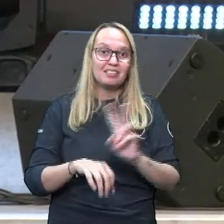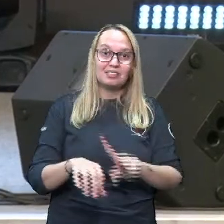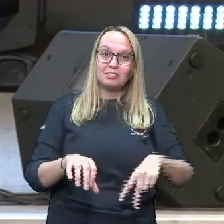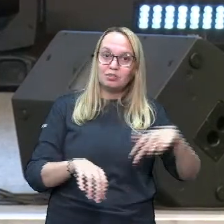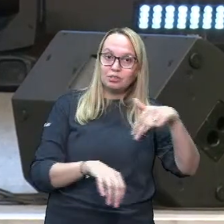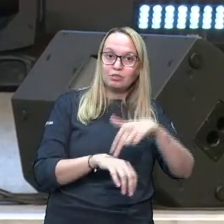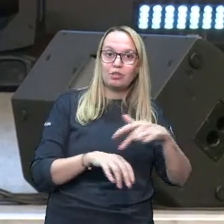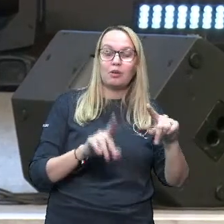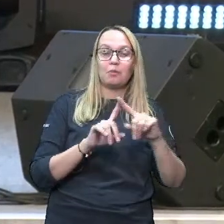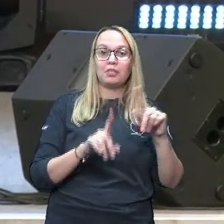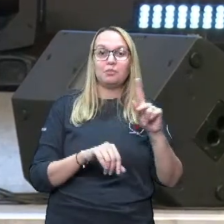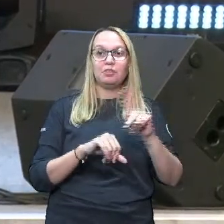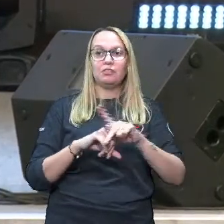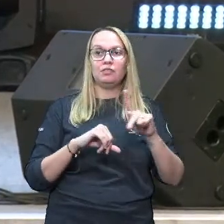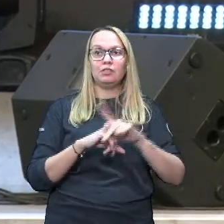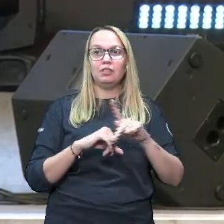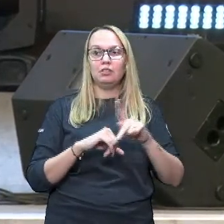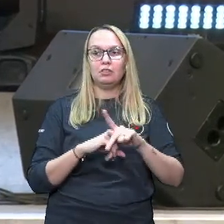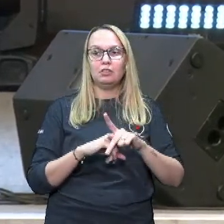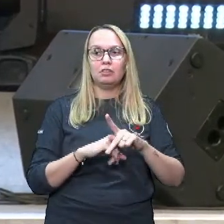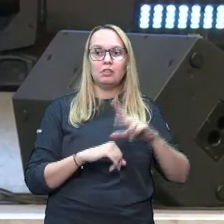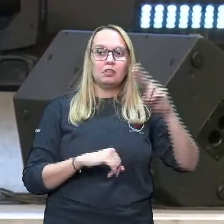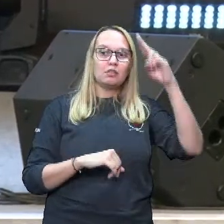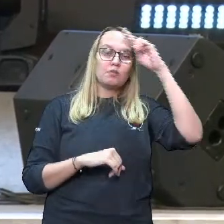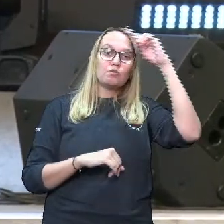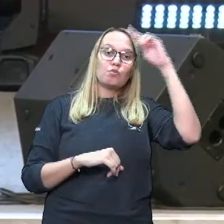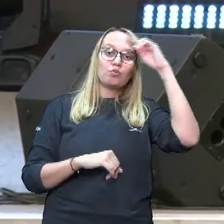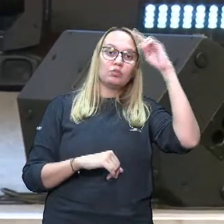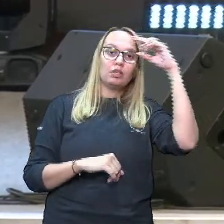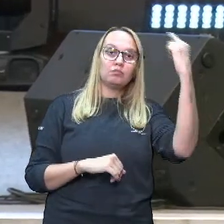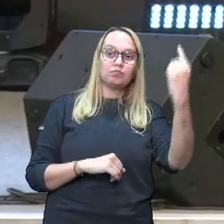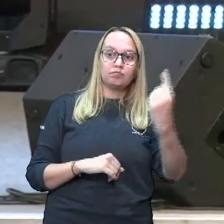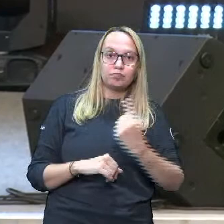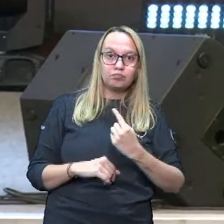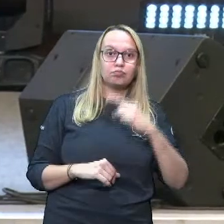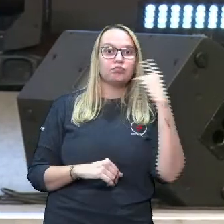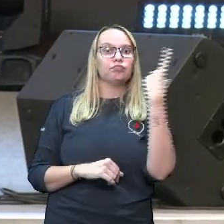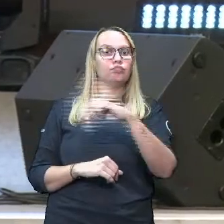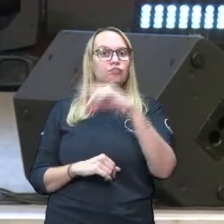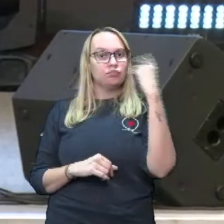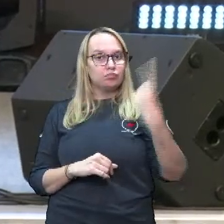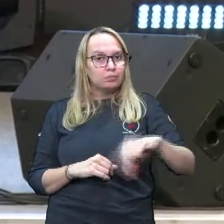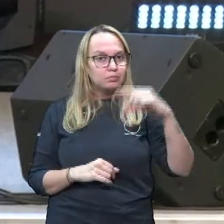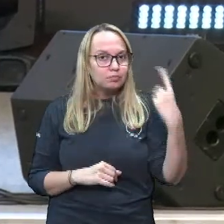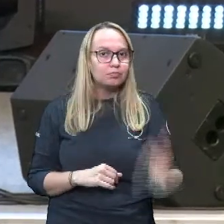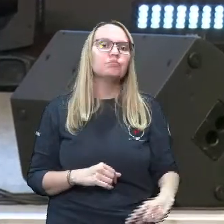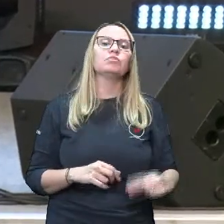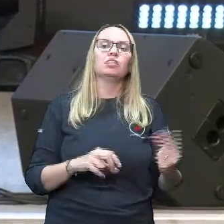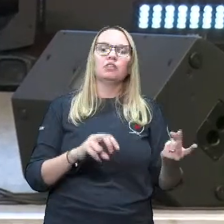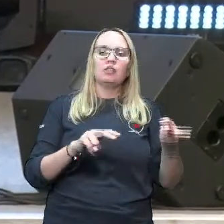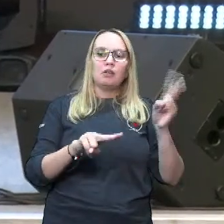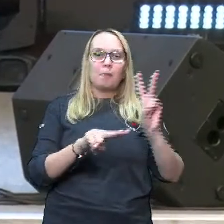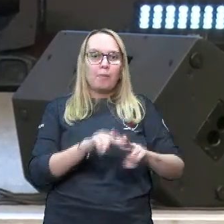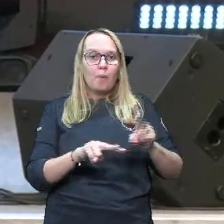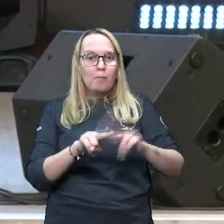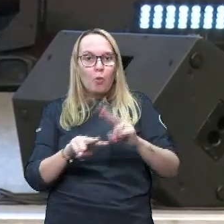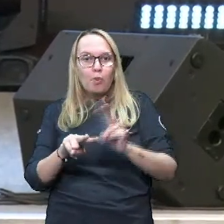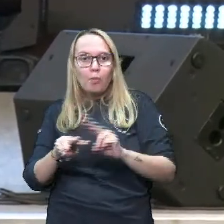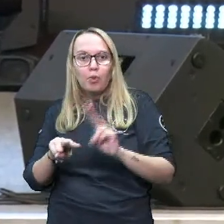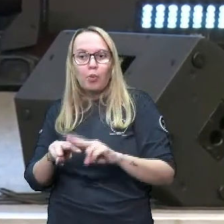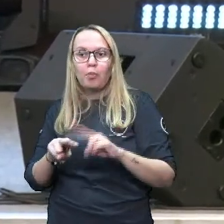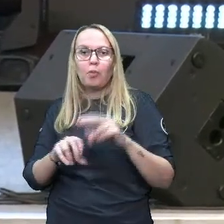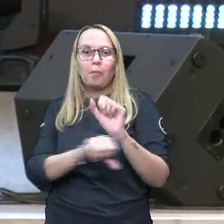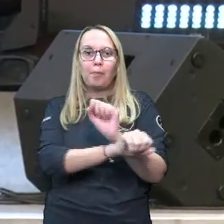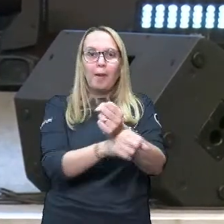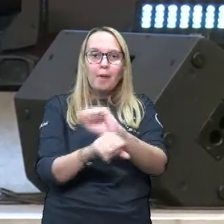se aproximando. Pedro também viu os açoites se aproximando, as cadeias, as prisões, os grilhões se aproximando. E depois que o